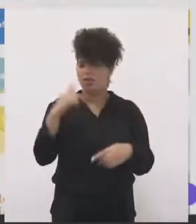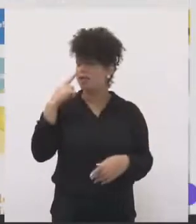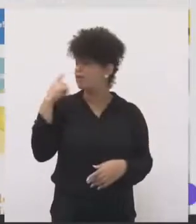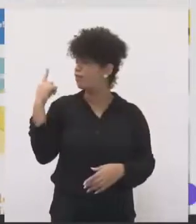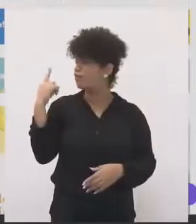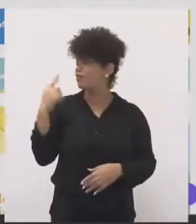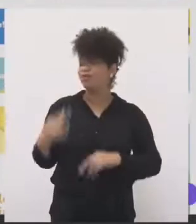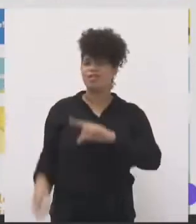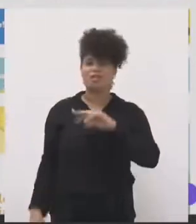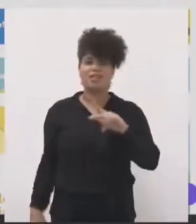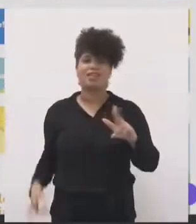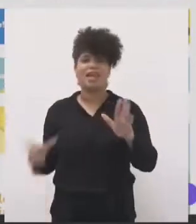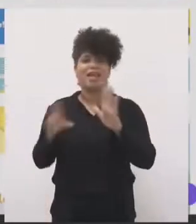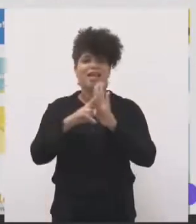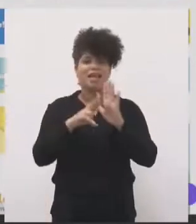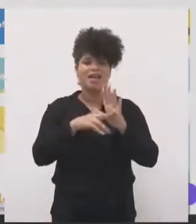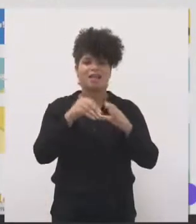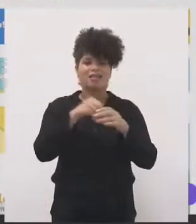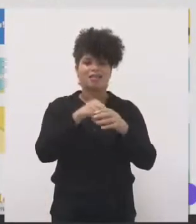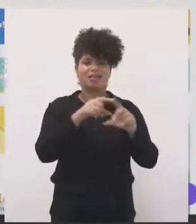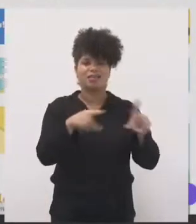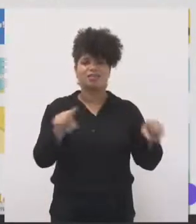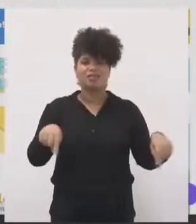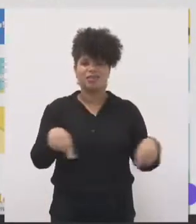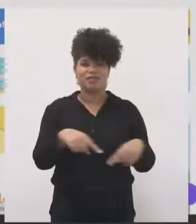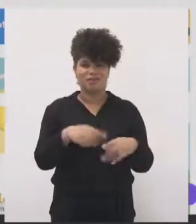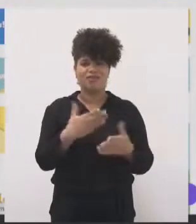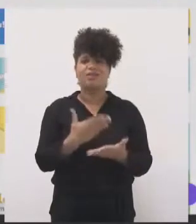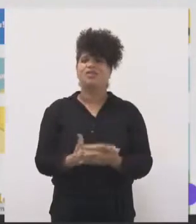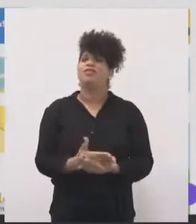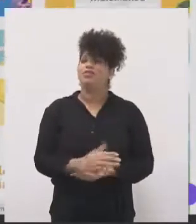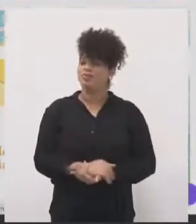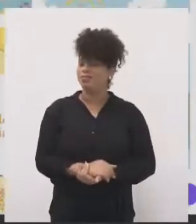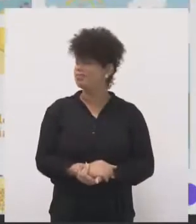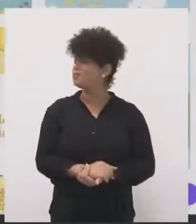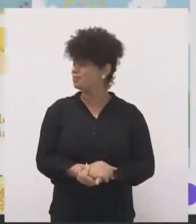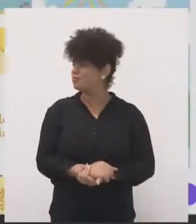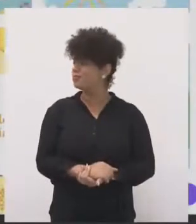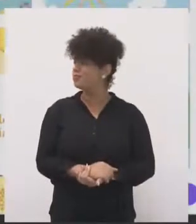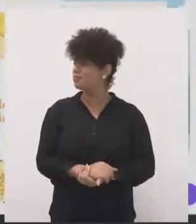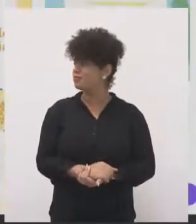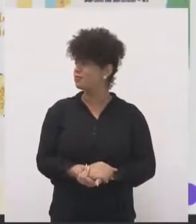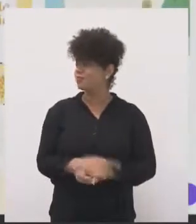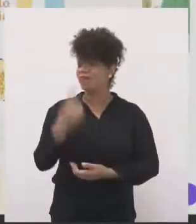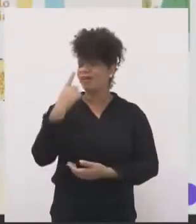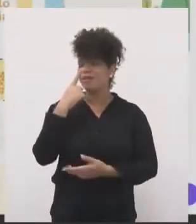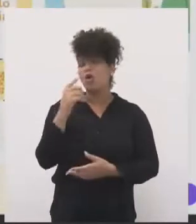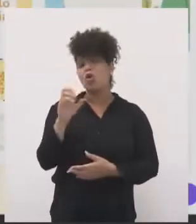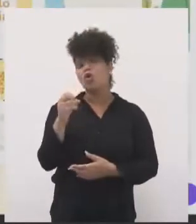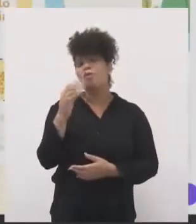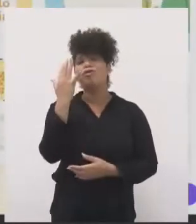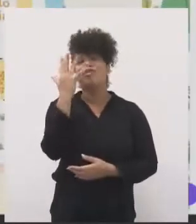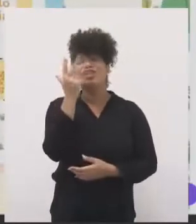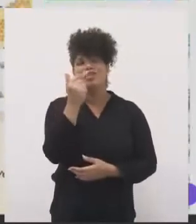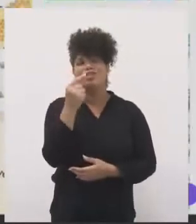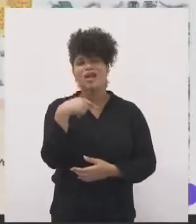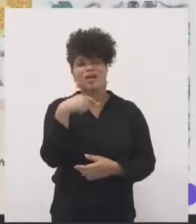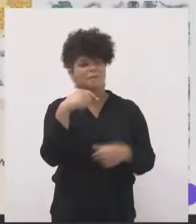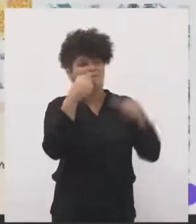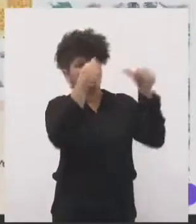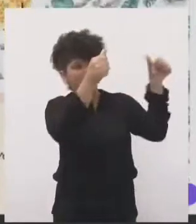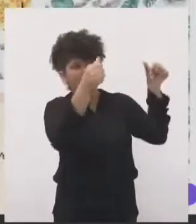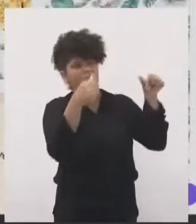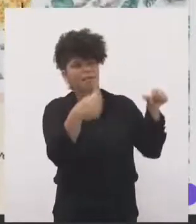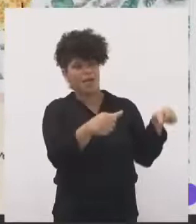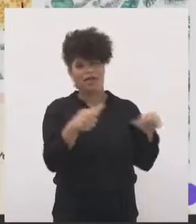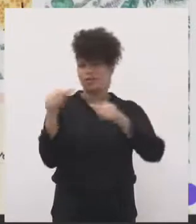que legal, regras da sala de aula, ou alguma coisa só para enfeitar a sala, construindo uma